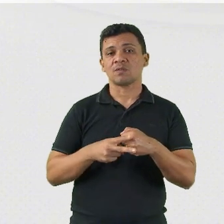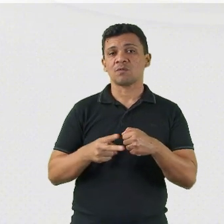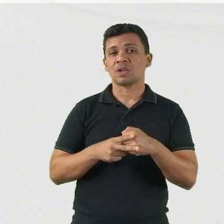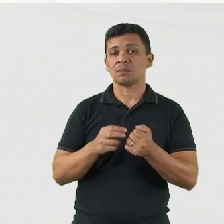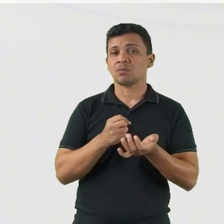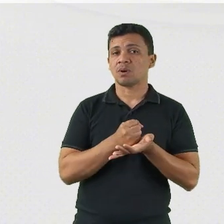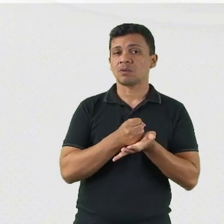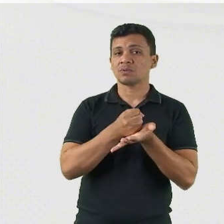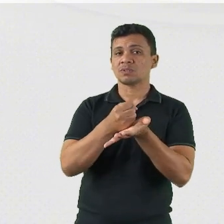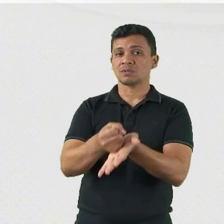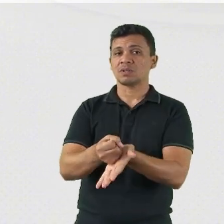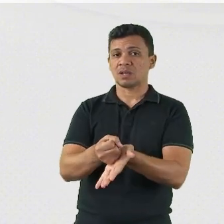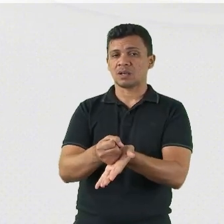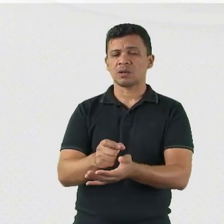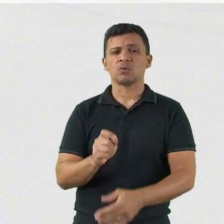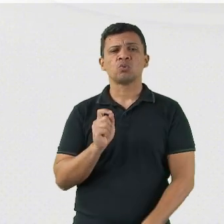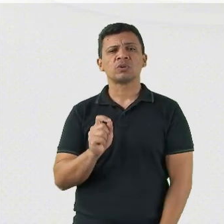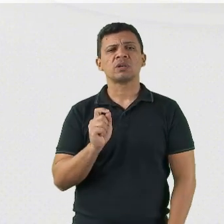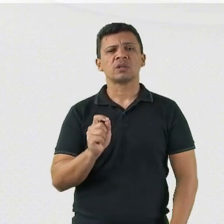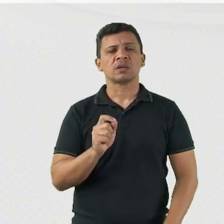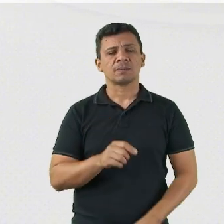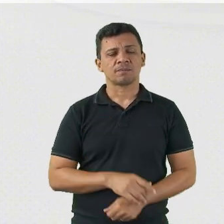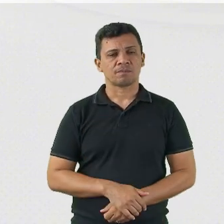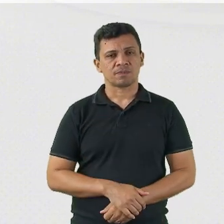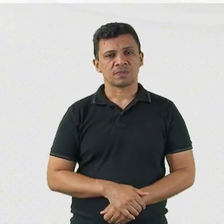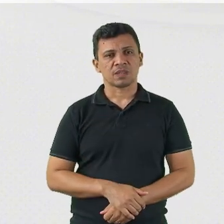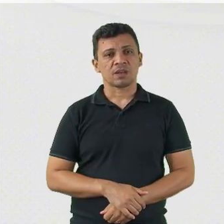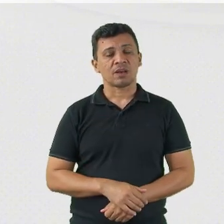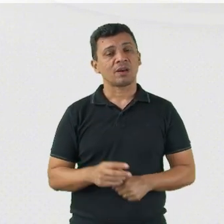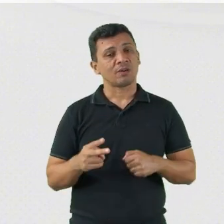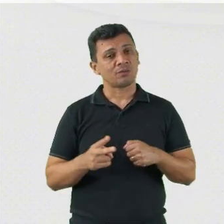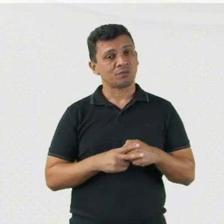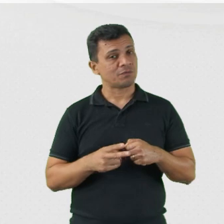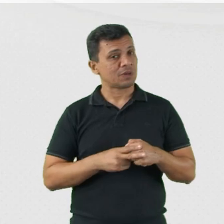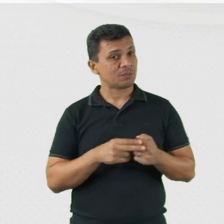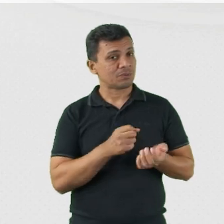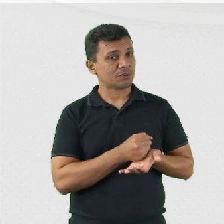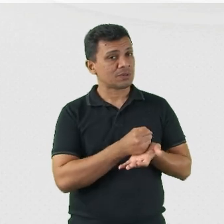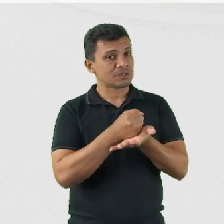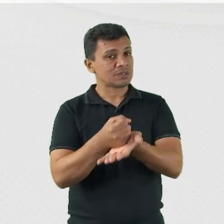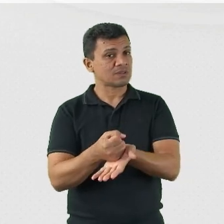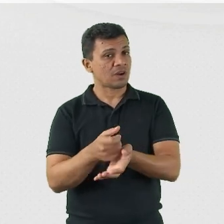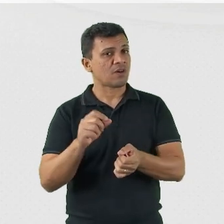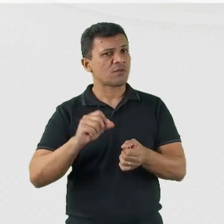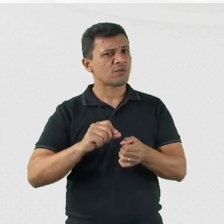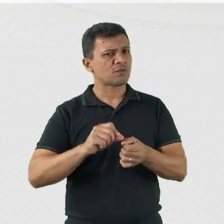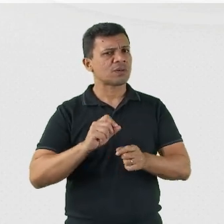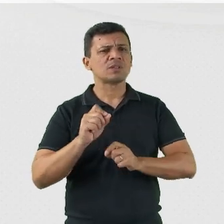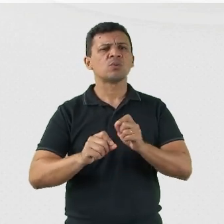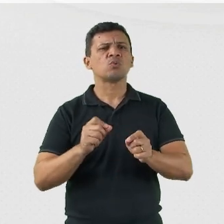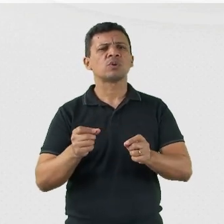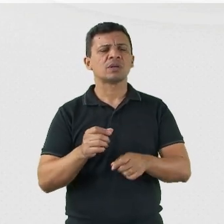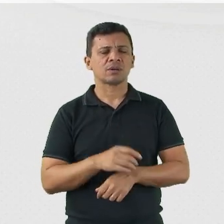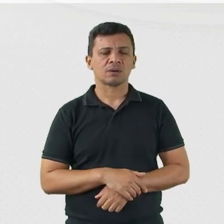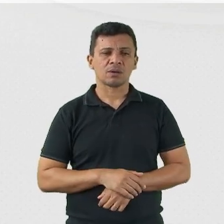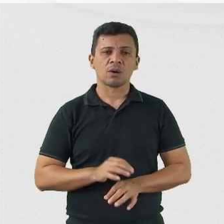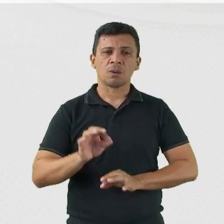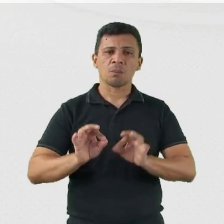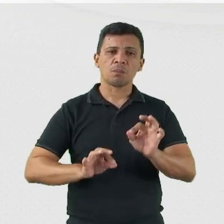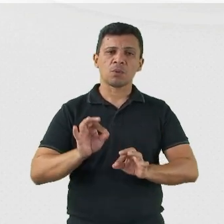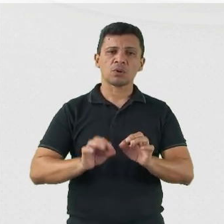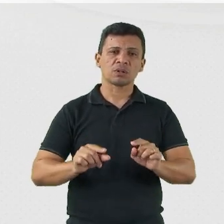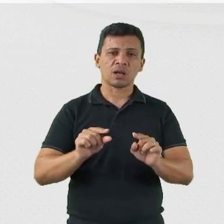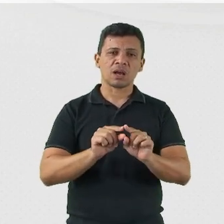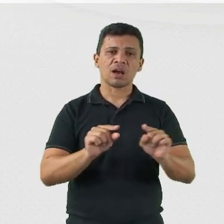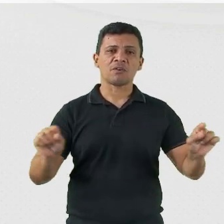auxiliares. O que é um verbo auxiliar? É um verbo que ajuda. Ele ajuda a fazer o quê? Montar as frases